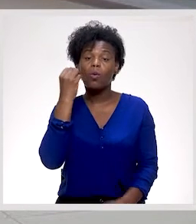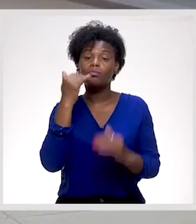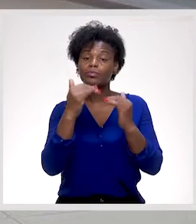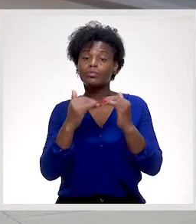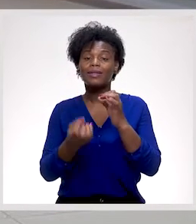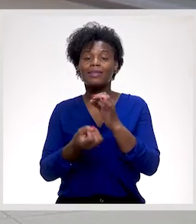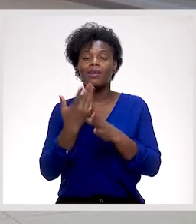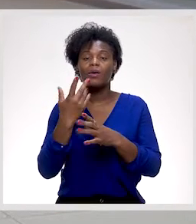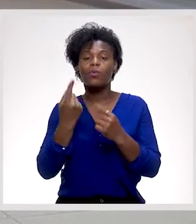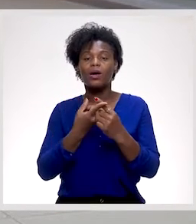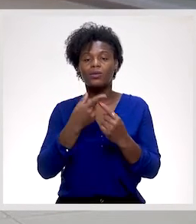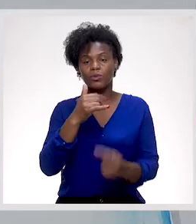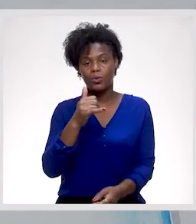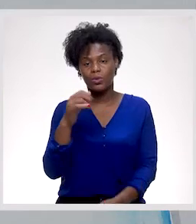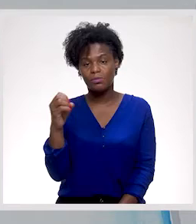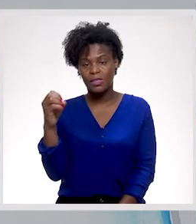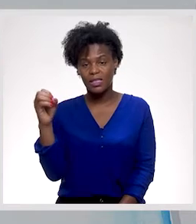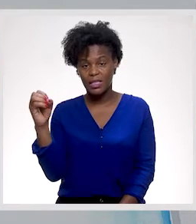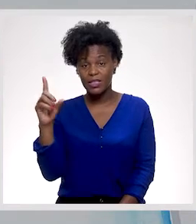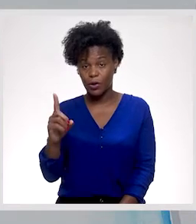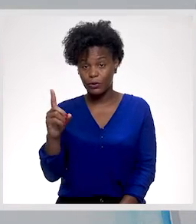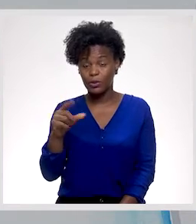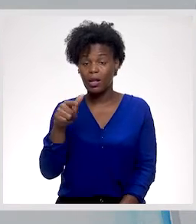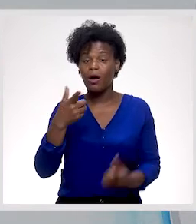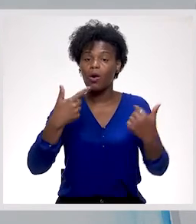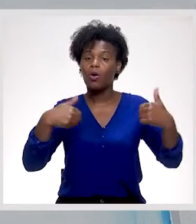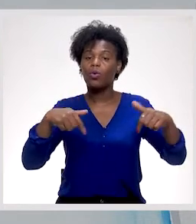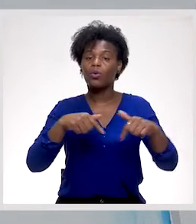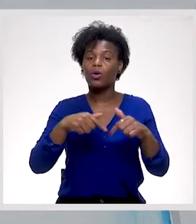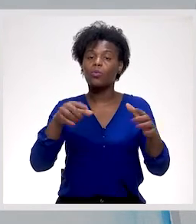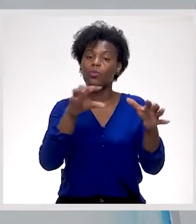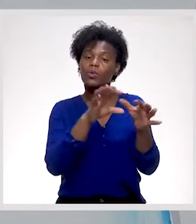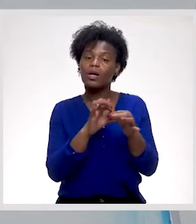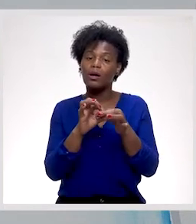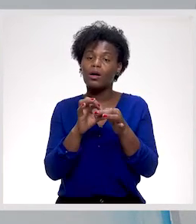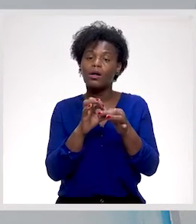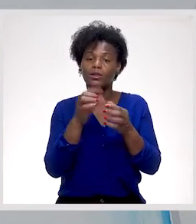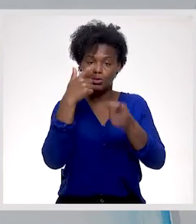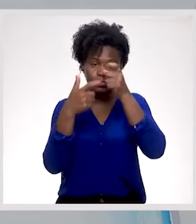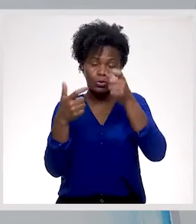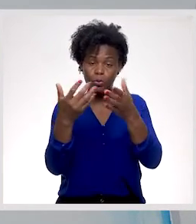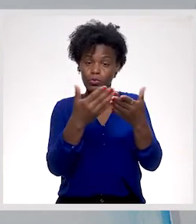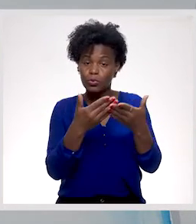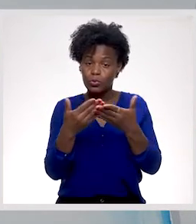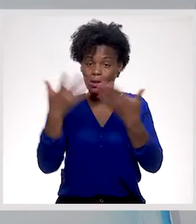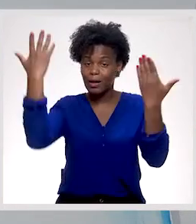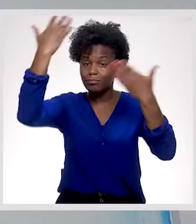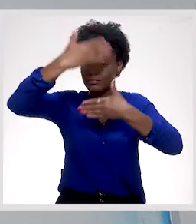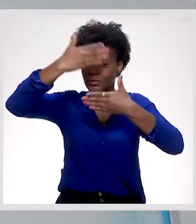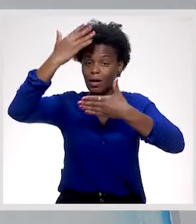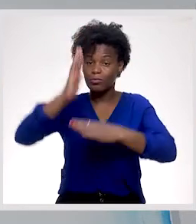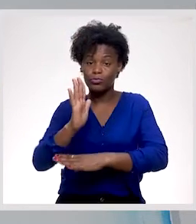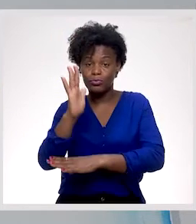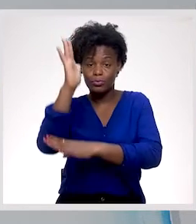de 2006, na reunião da União Astronômica Internacional,